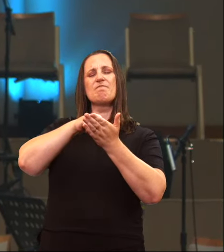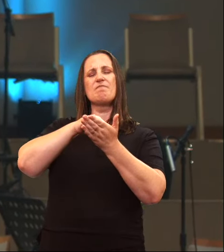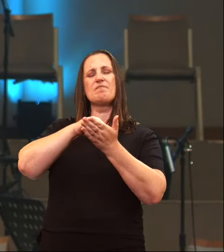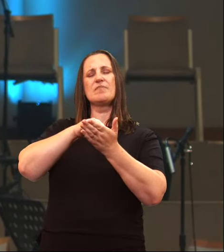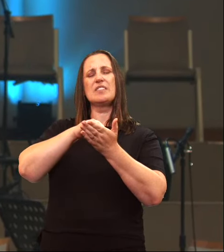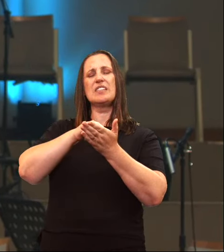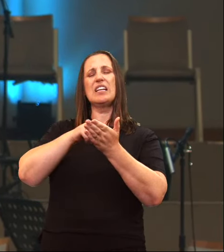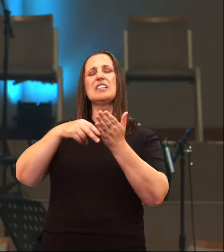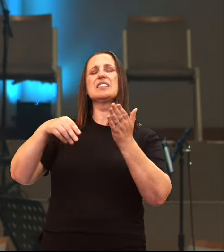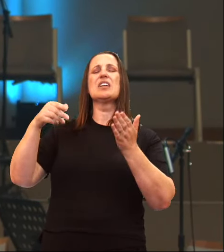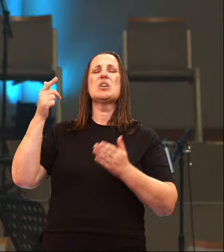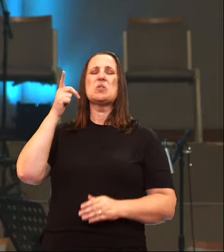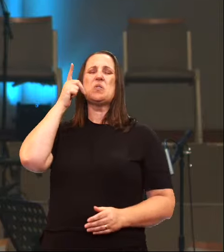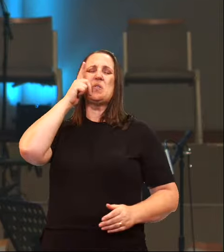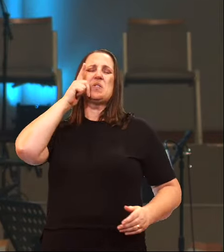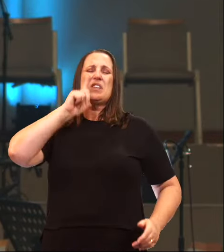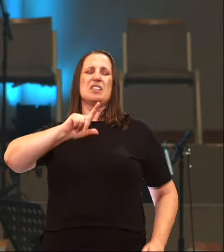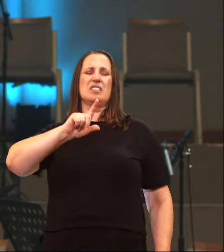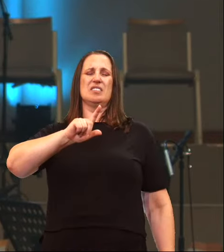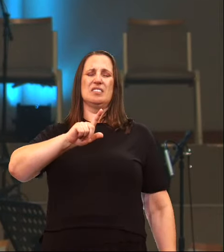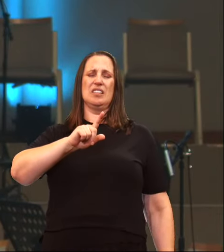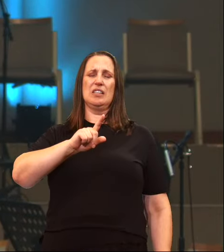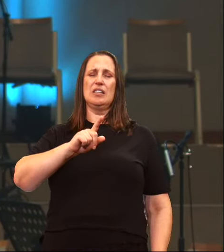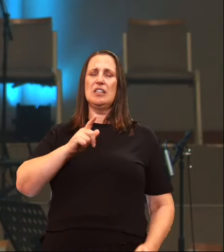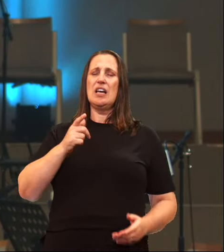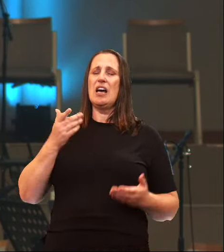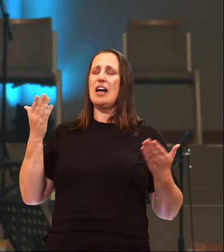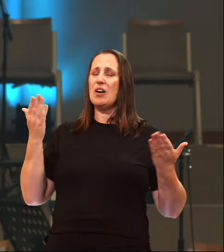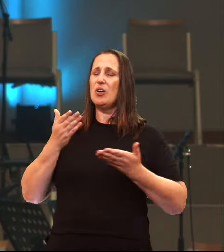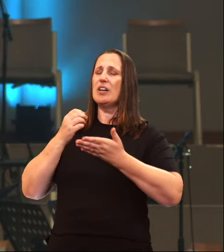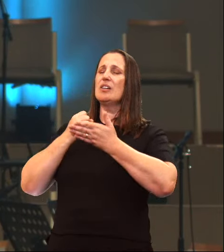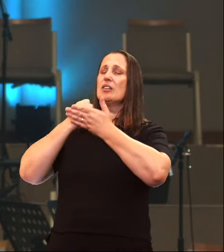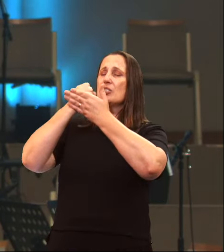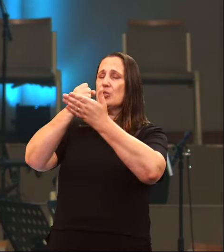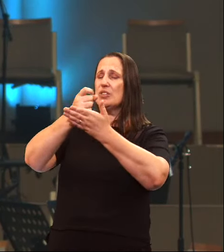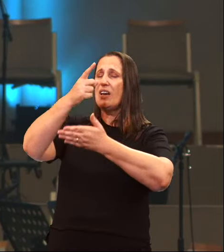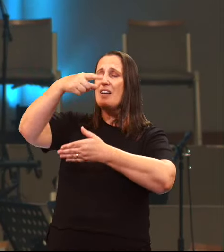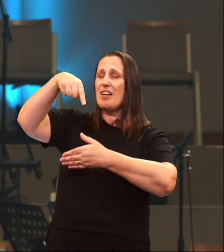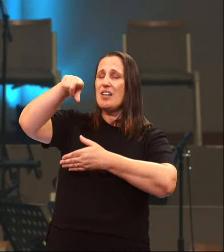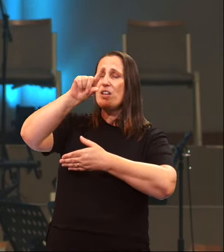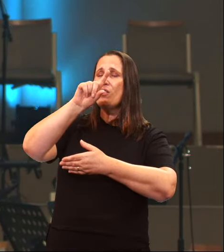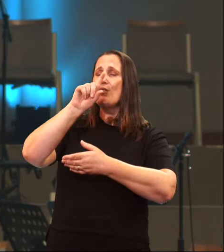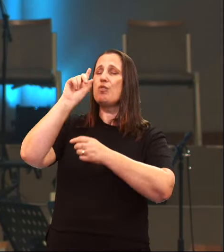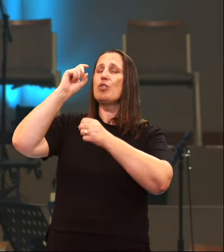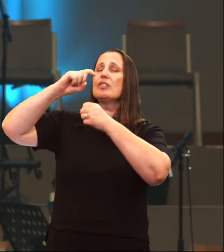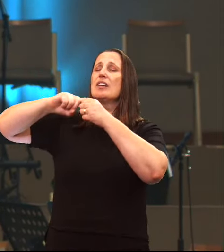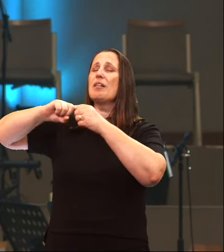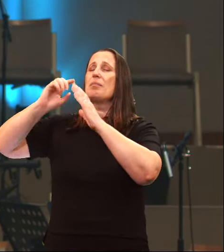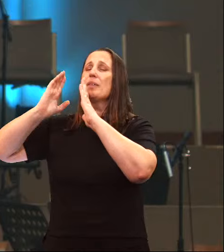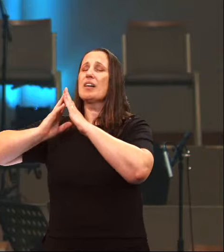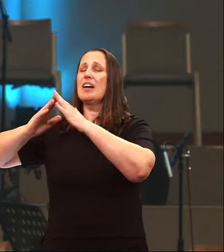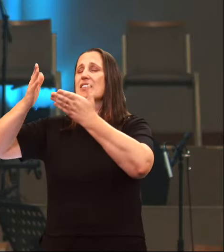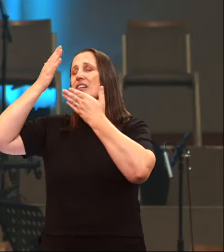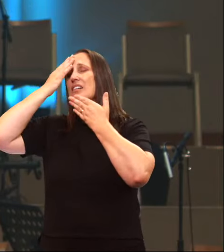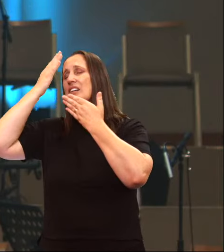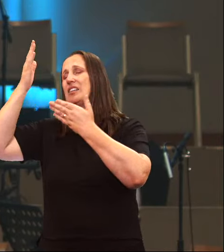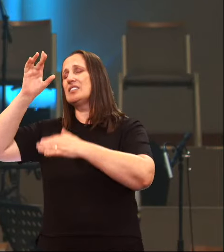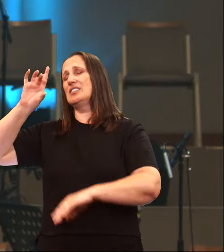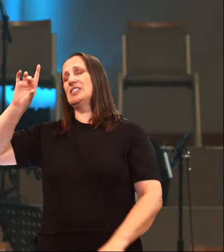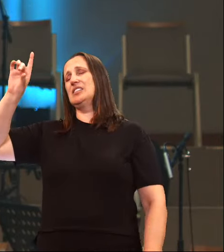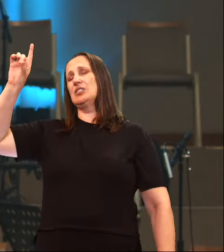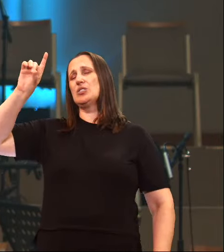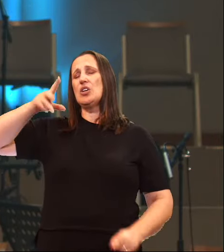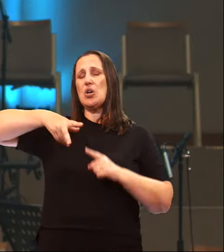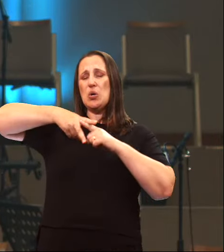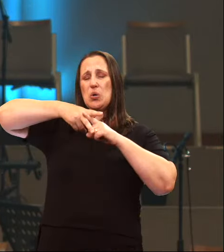cheguem lá. Nos ajuda a voltar para casa agradecendo, a terminar esse dia agradecendo. Conserta a balança